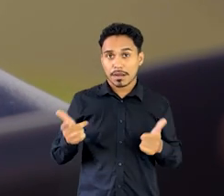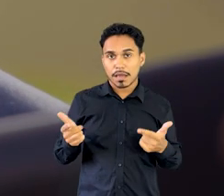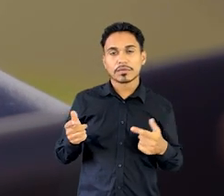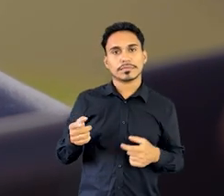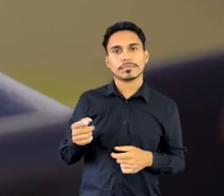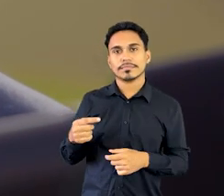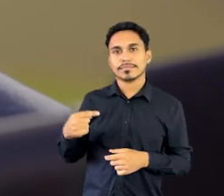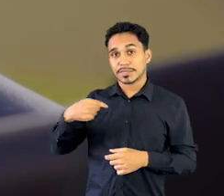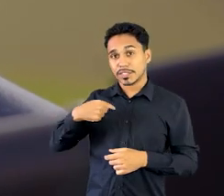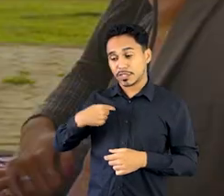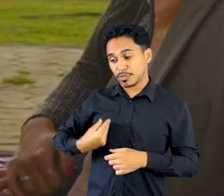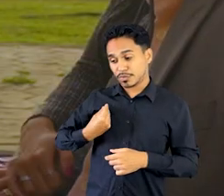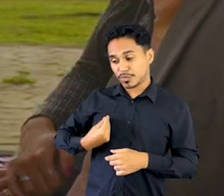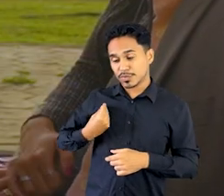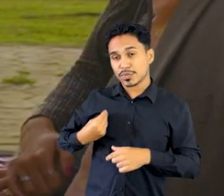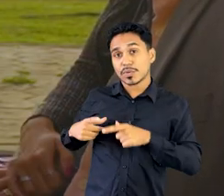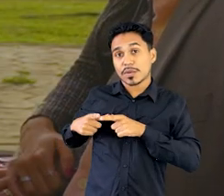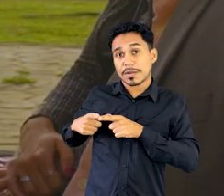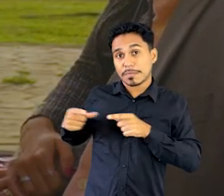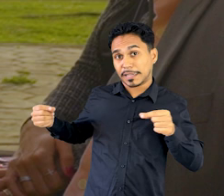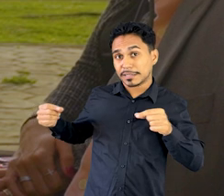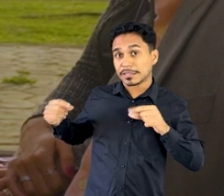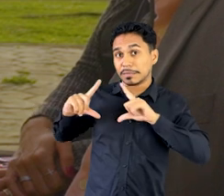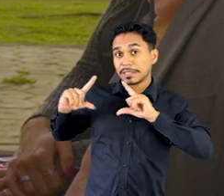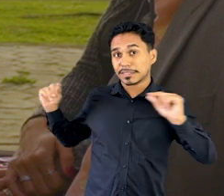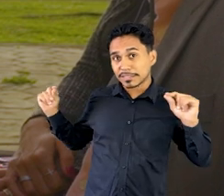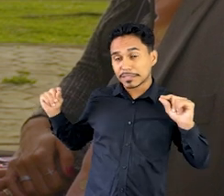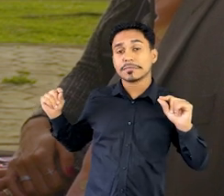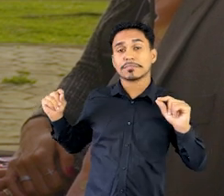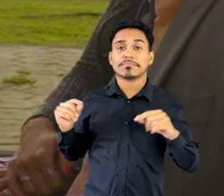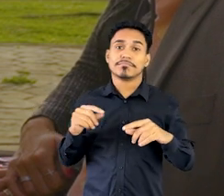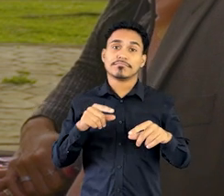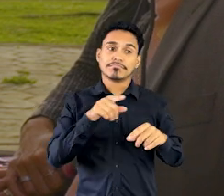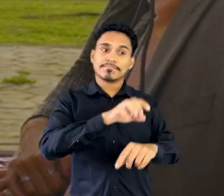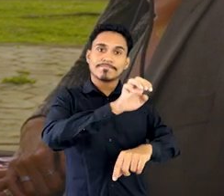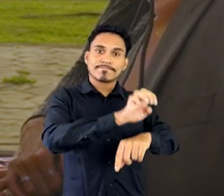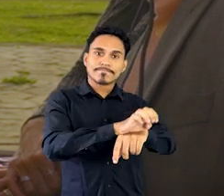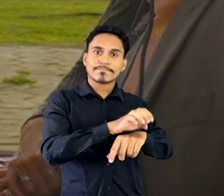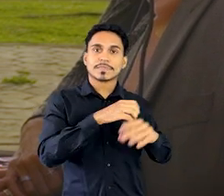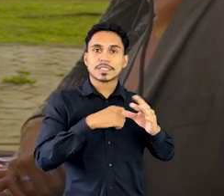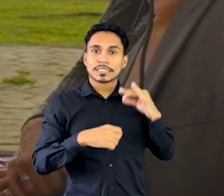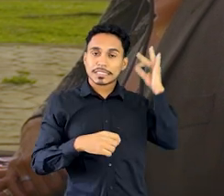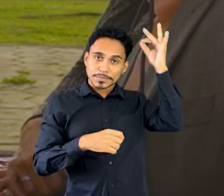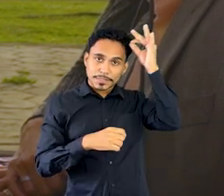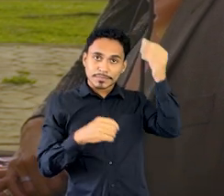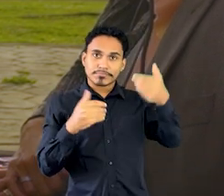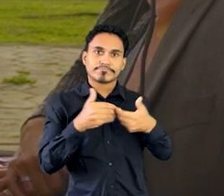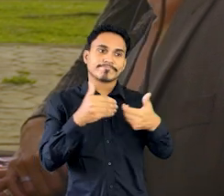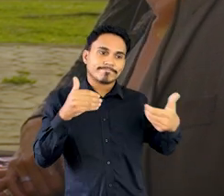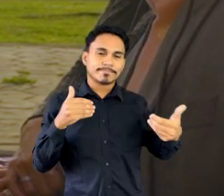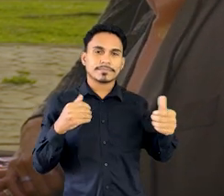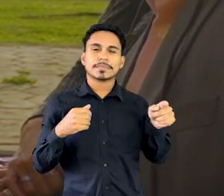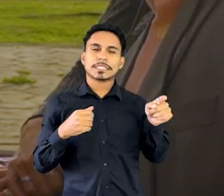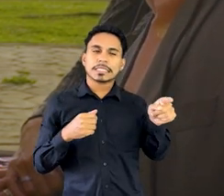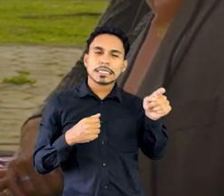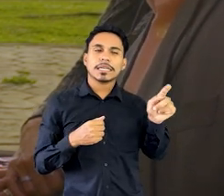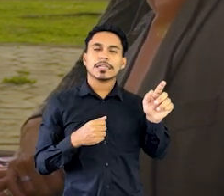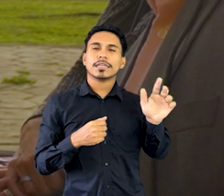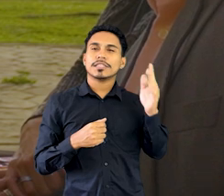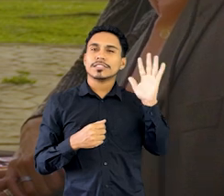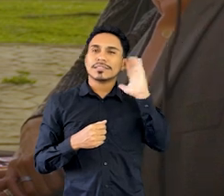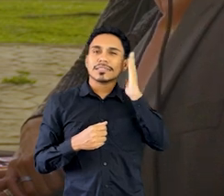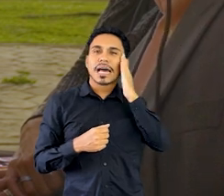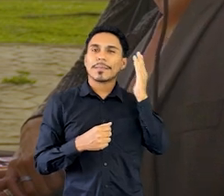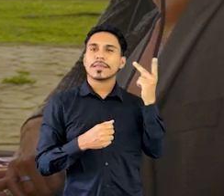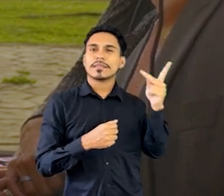claro nós em né Eu sou a outra ponta né vou tomar por exemplo nós estamos aqui no estado do Espírito Santo Professor Jad é O Magnífico reitor ele tem